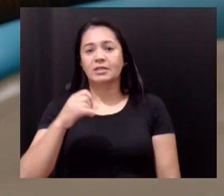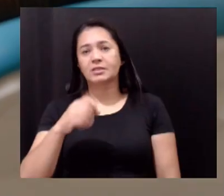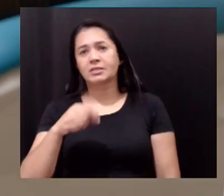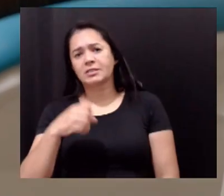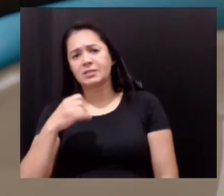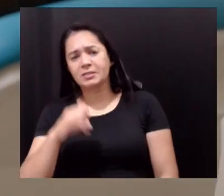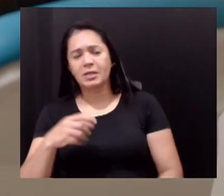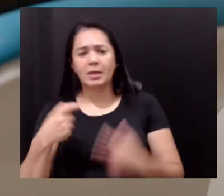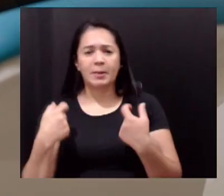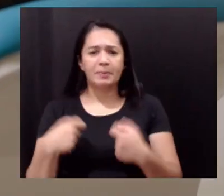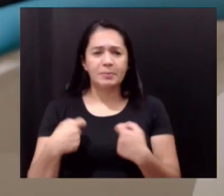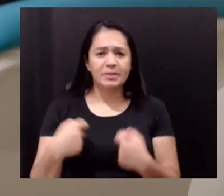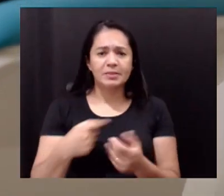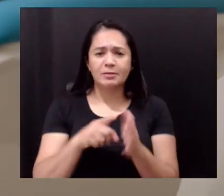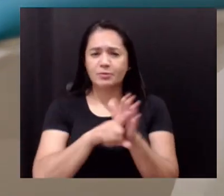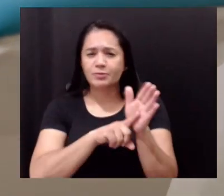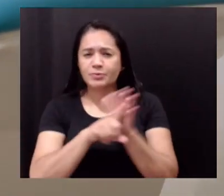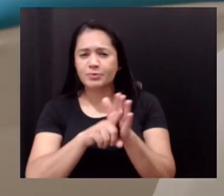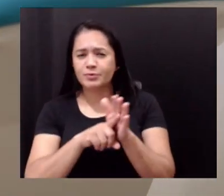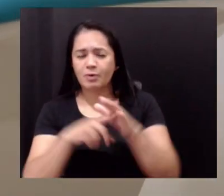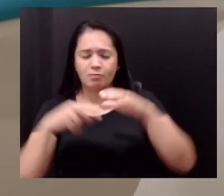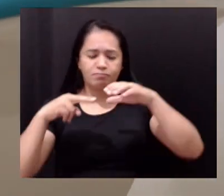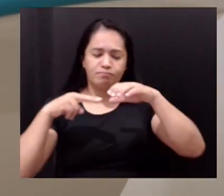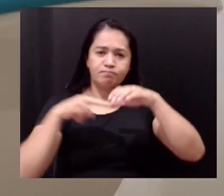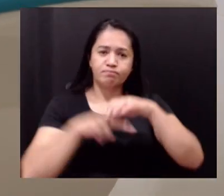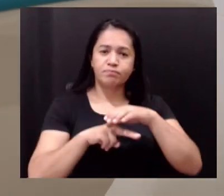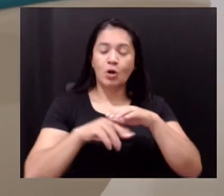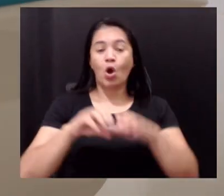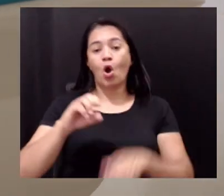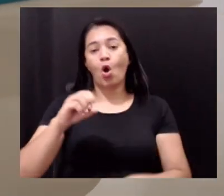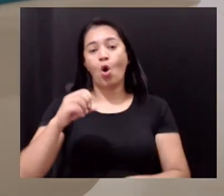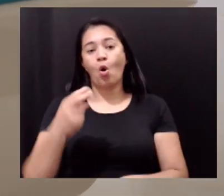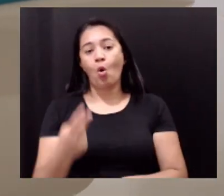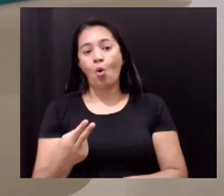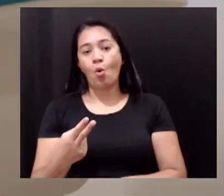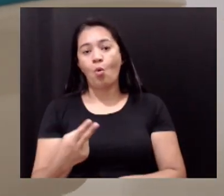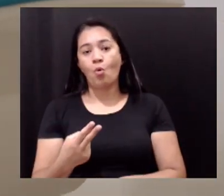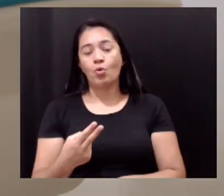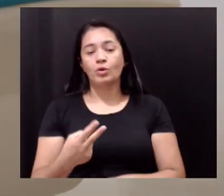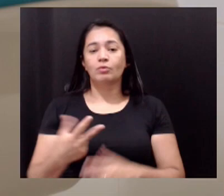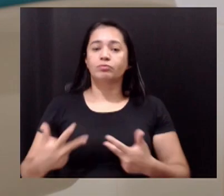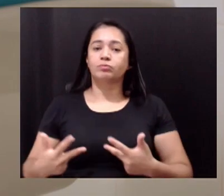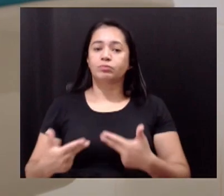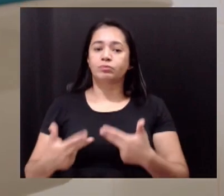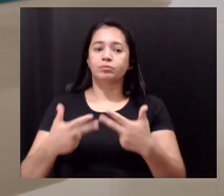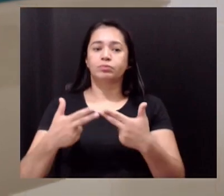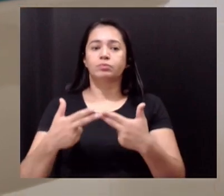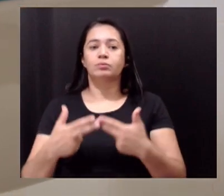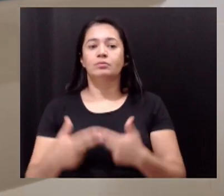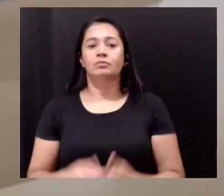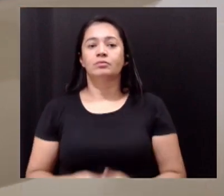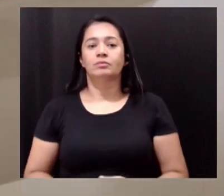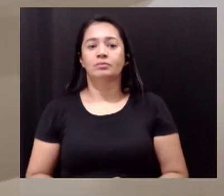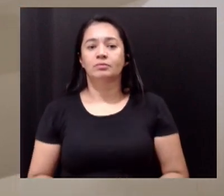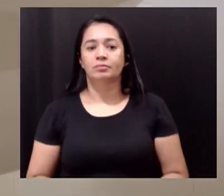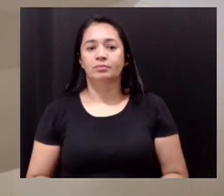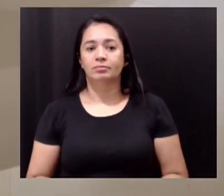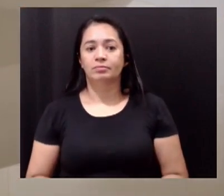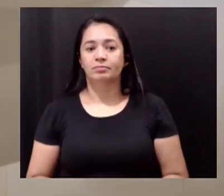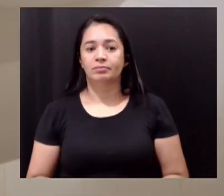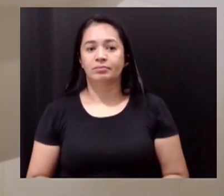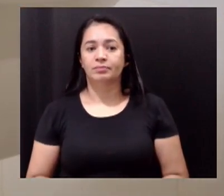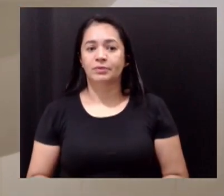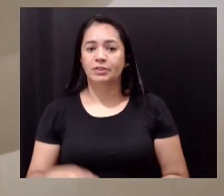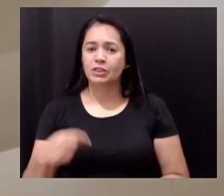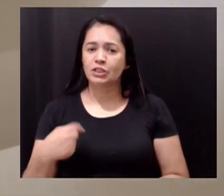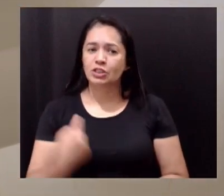fazer uma ressonância ou até mesmo fazer uma cirurgia. E não é raro a gente operar